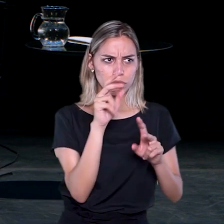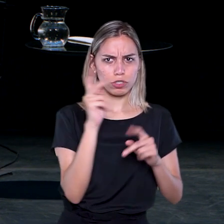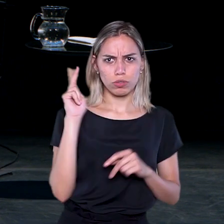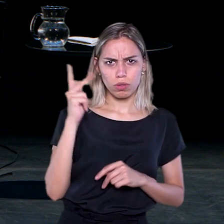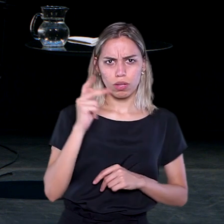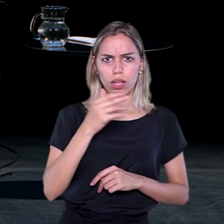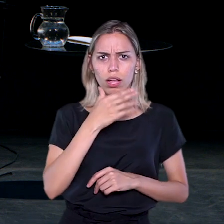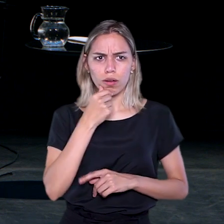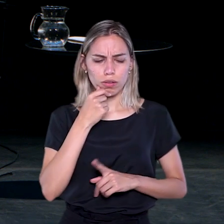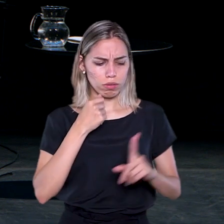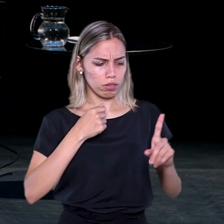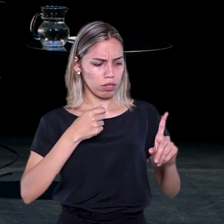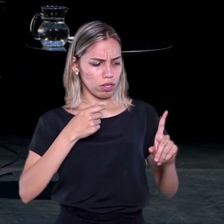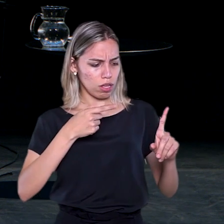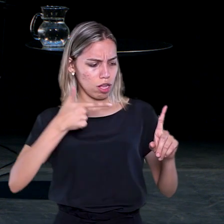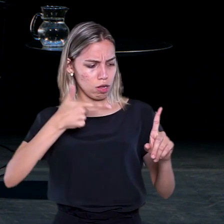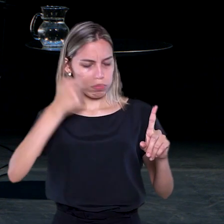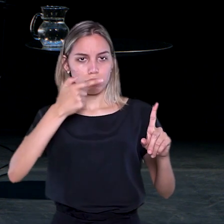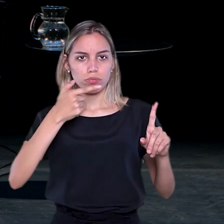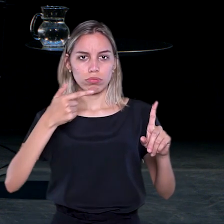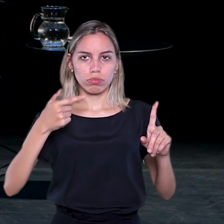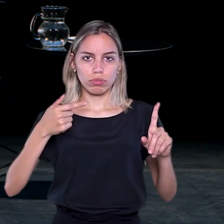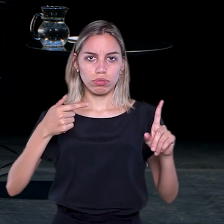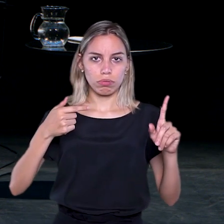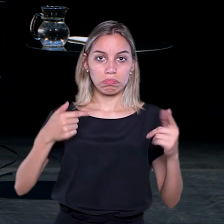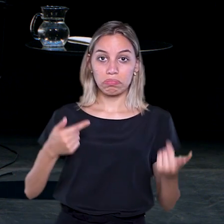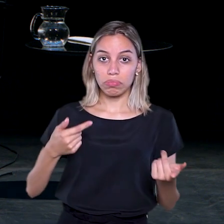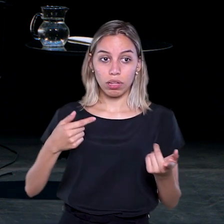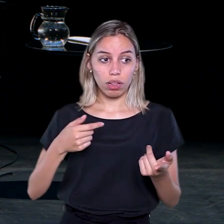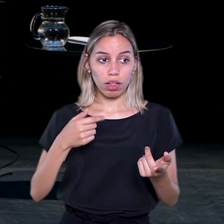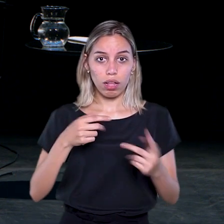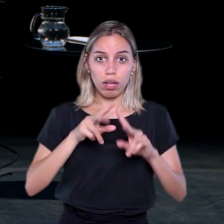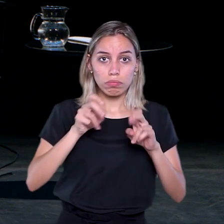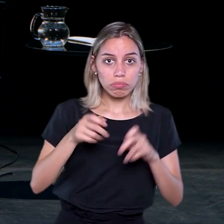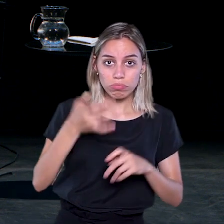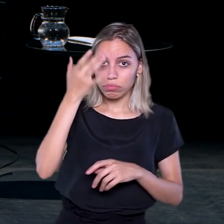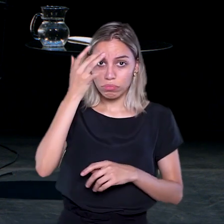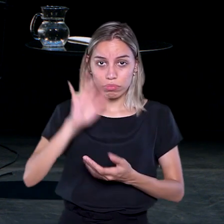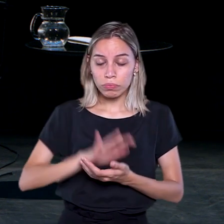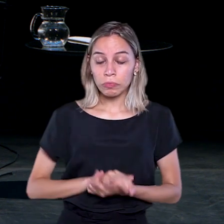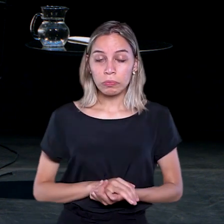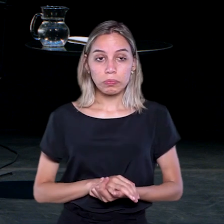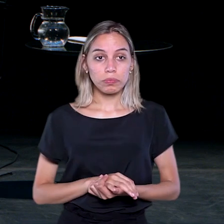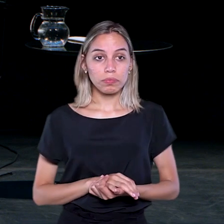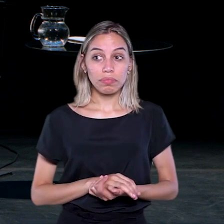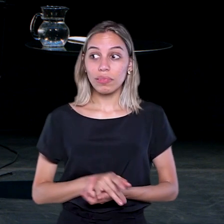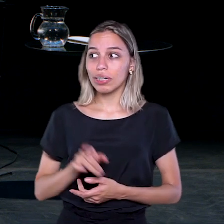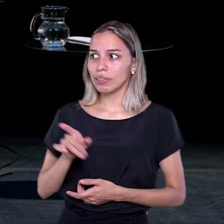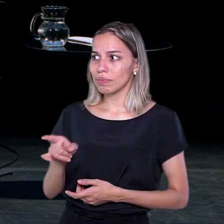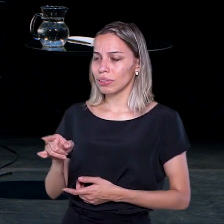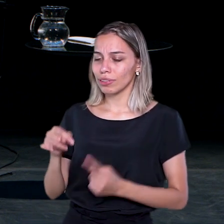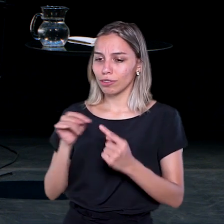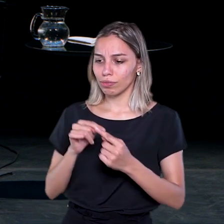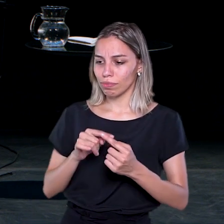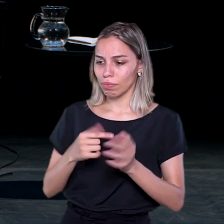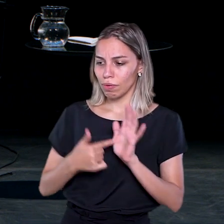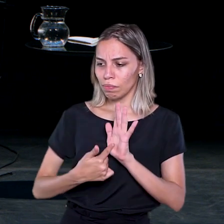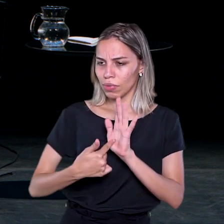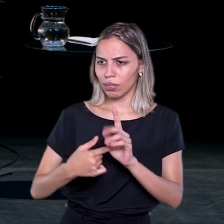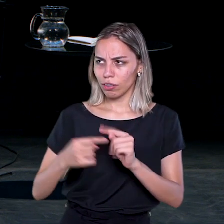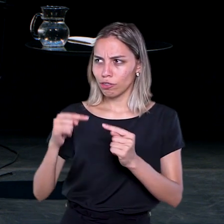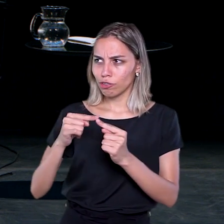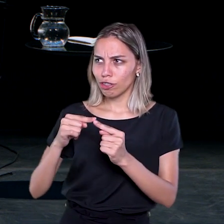Né? Esse nome é horroroso, né? A bala encontra alguém. Né? E você está dando a luz, trazendo uma luz para esse